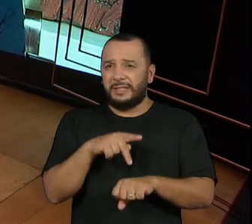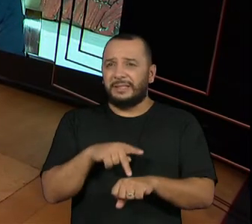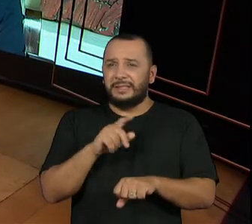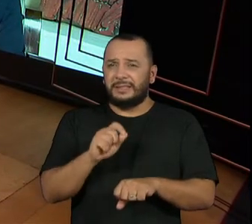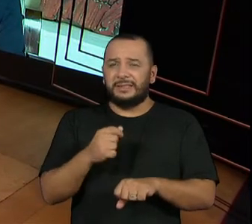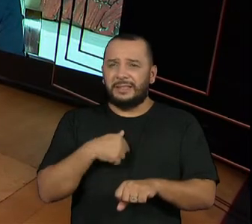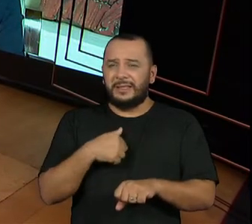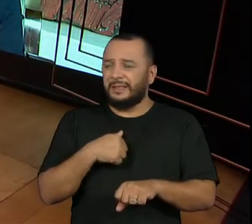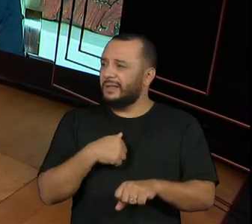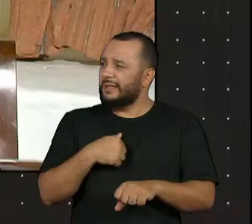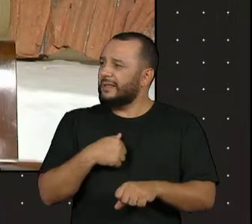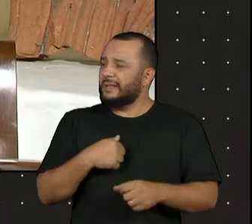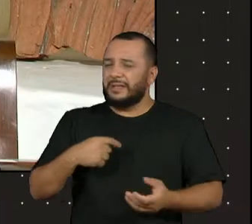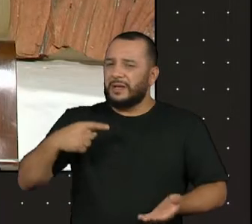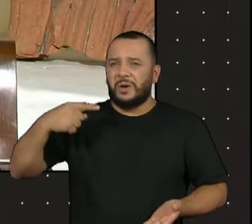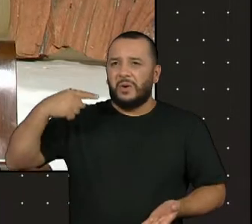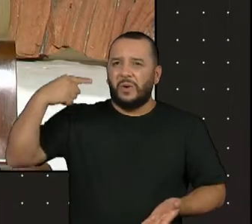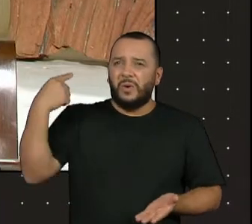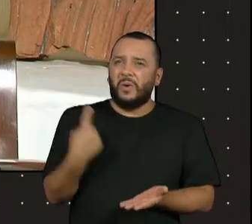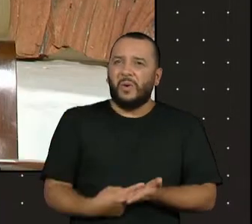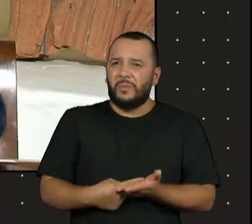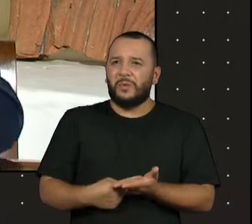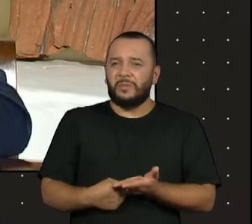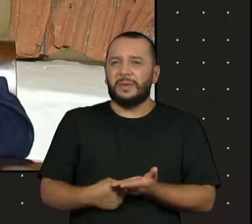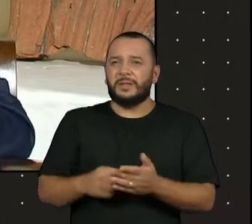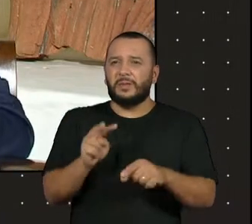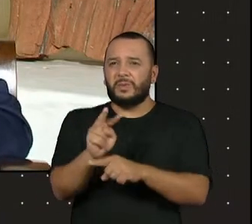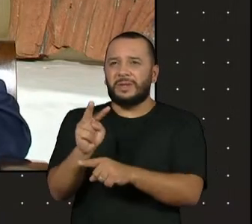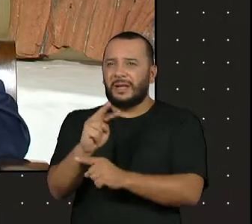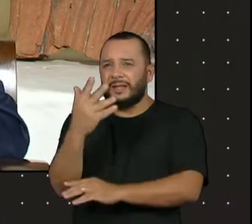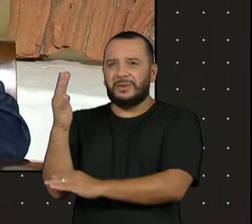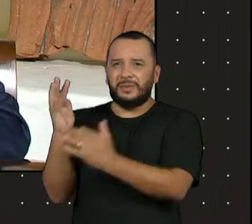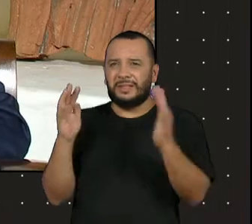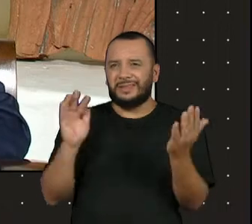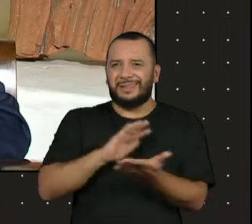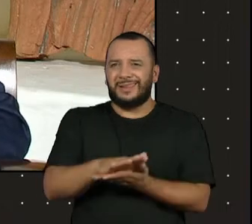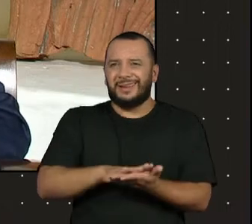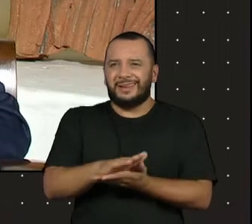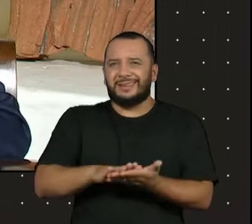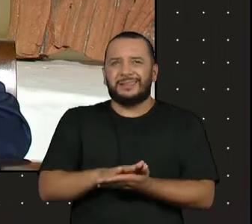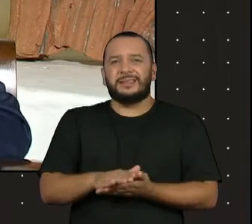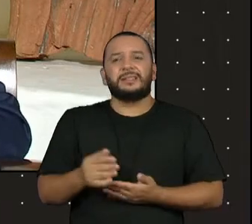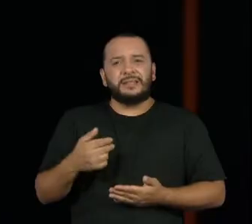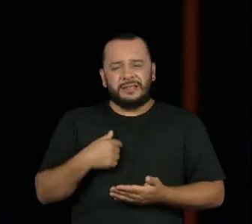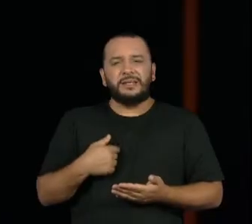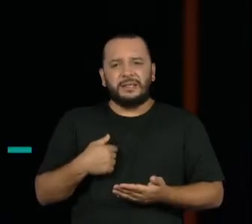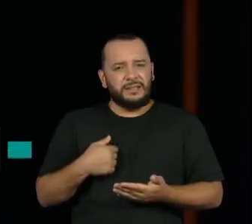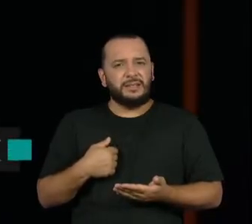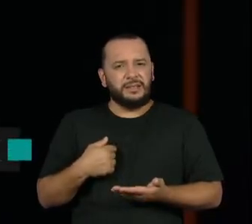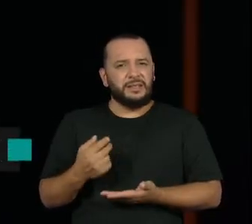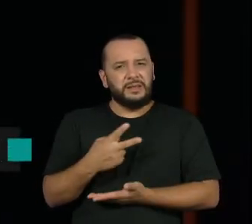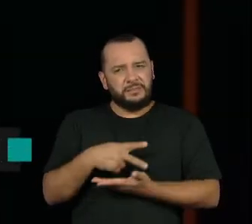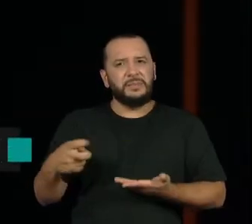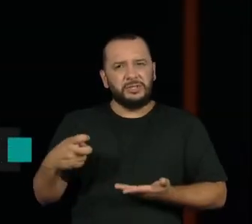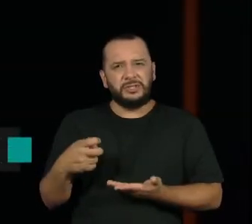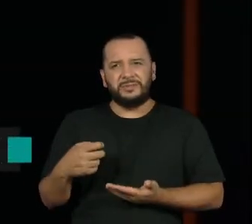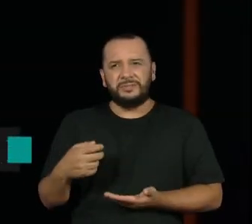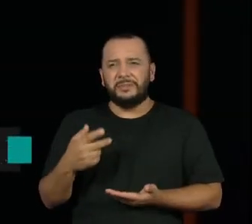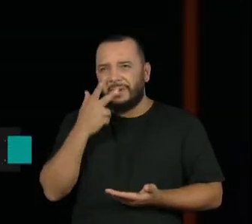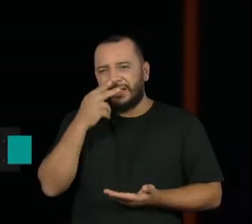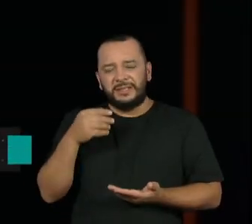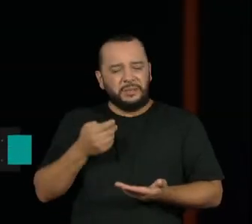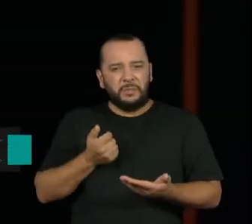da natureza? Deus me livre. Zé Celso, impeachment é pouco. Tem uma curiosidade que a gente gostaria que